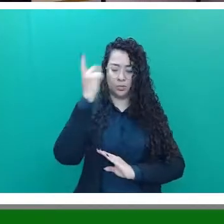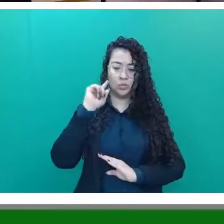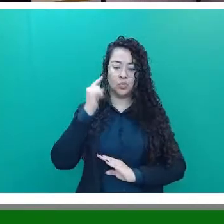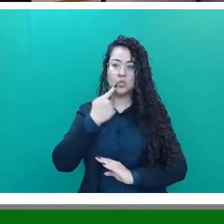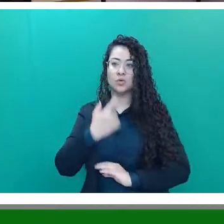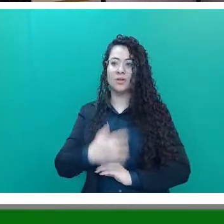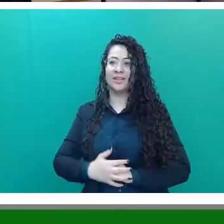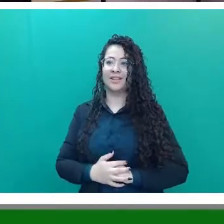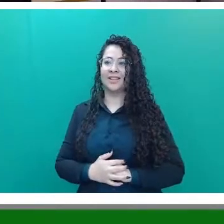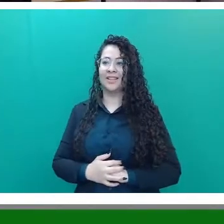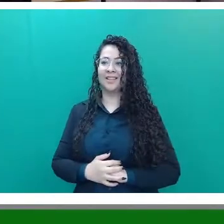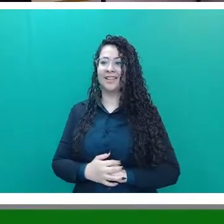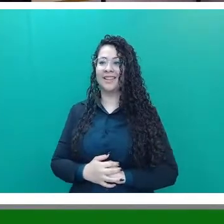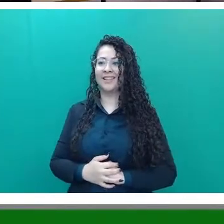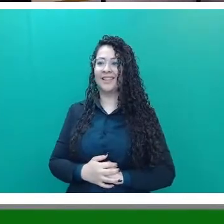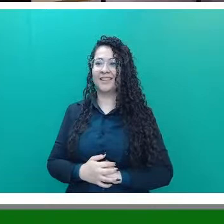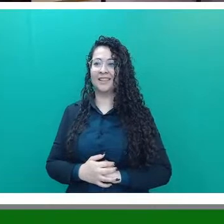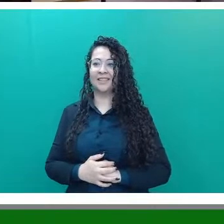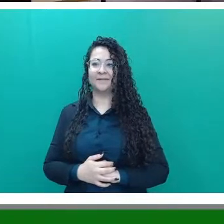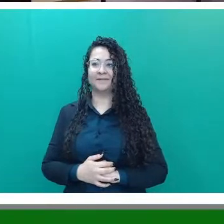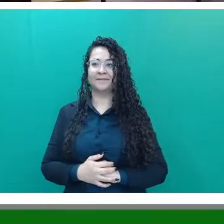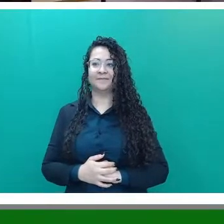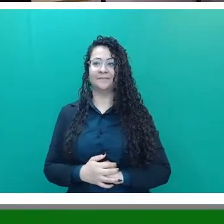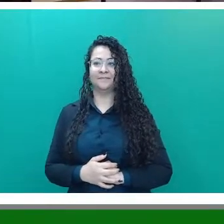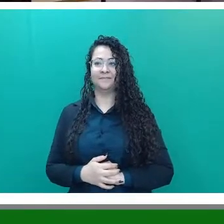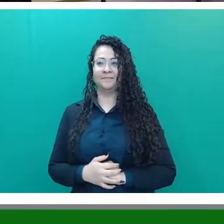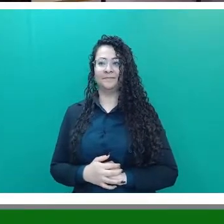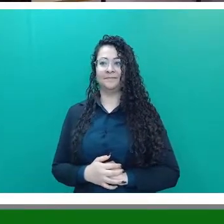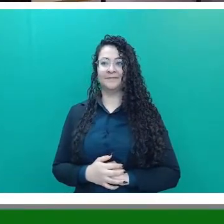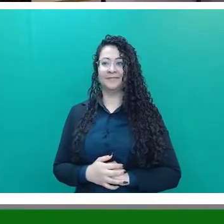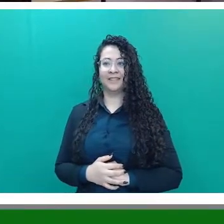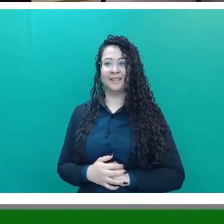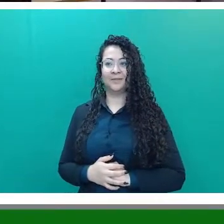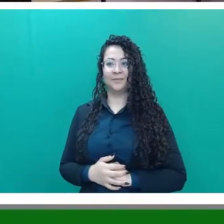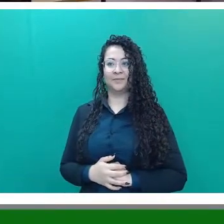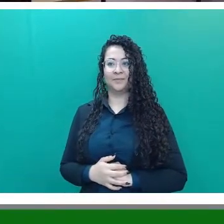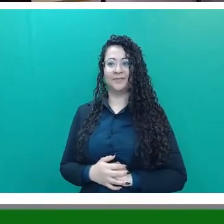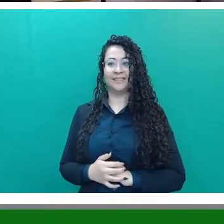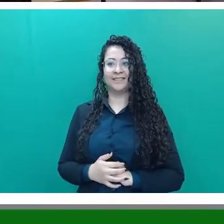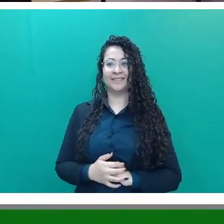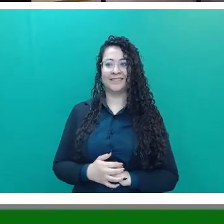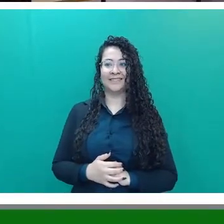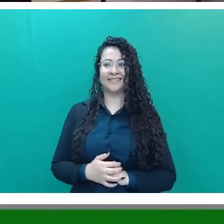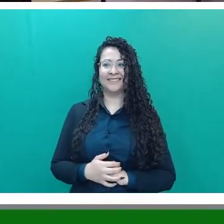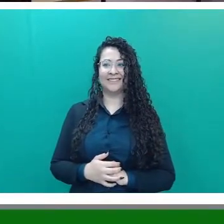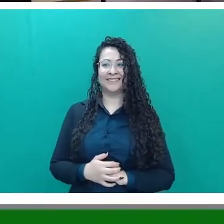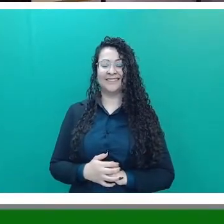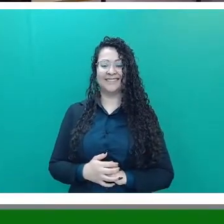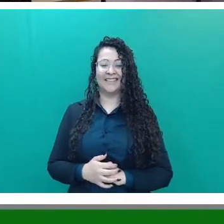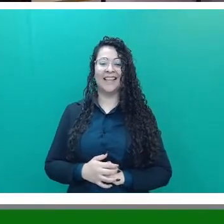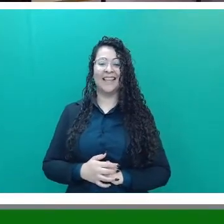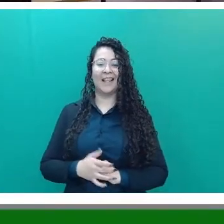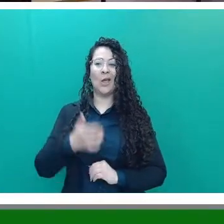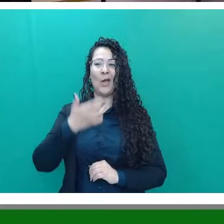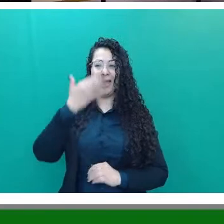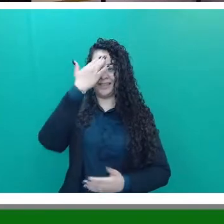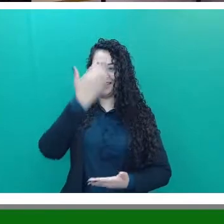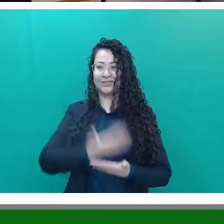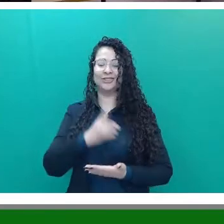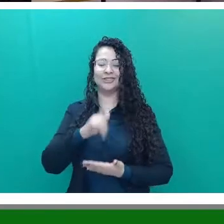Ok. Pronto, eu acho que esses três pontinhos da análise que precisam ser mais amarrados, trazer alguns autores,